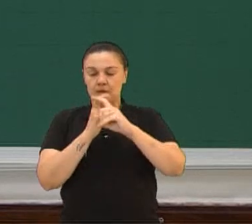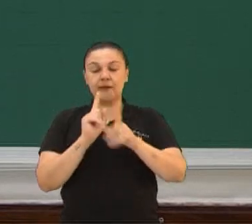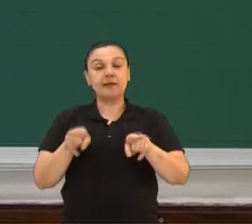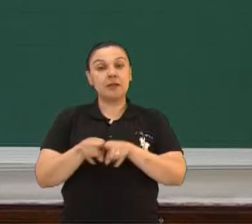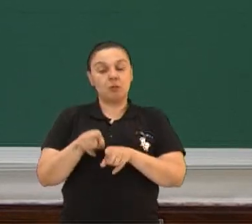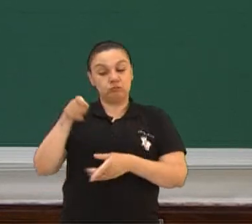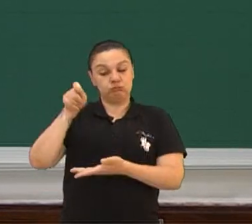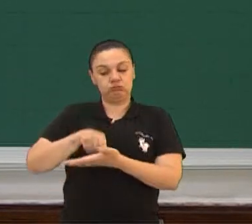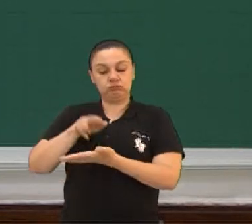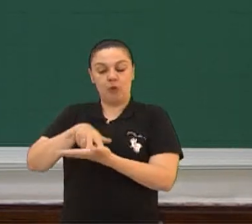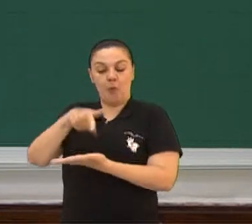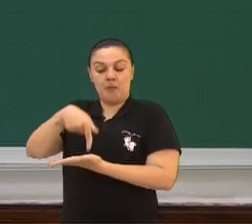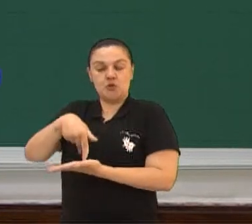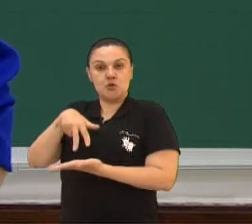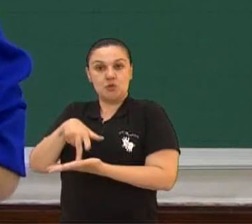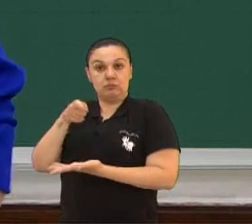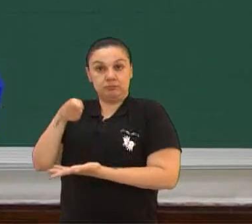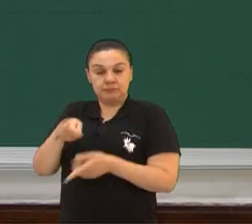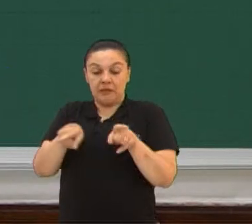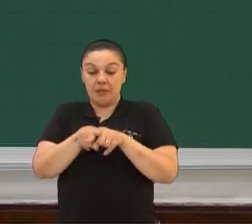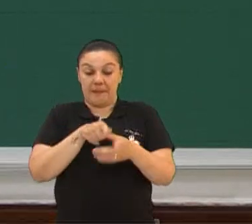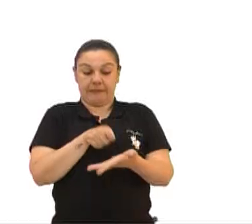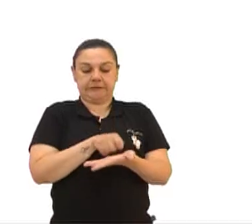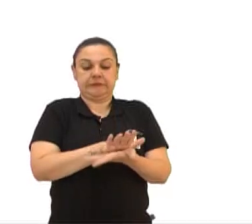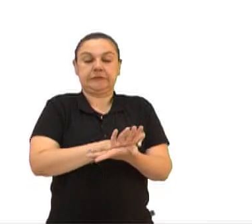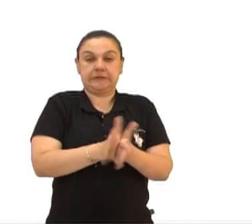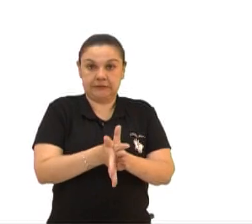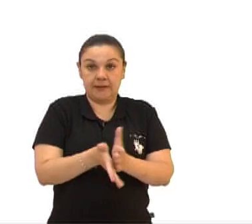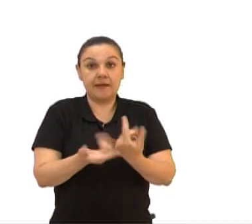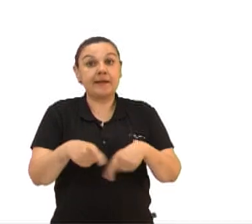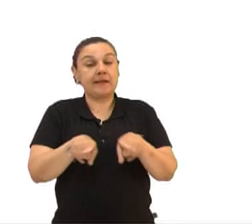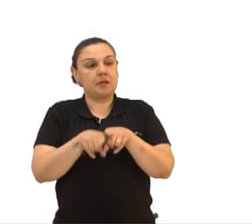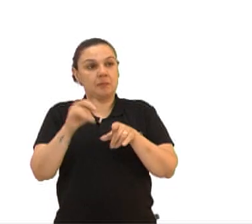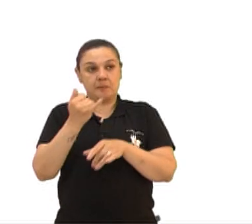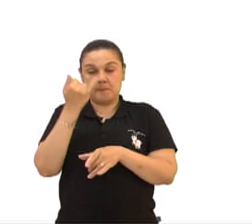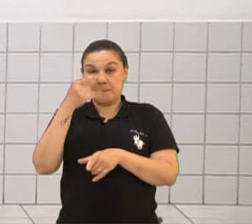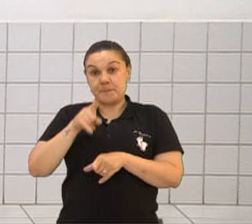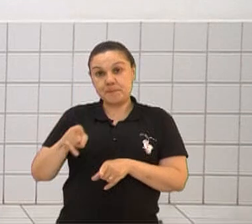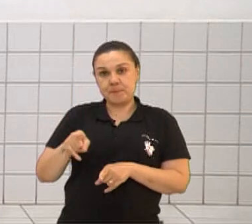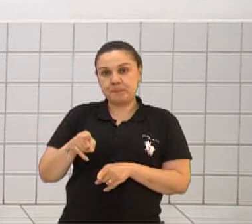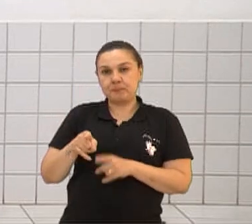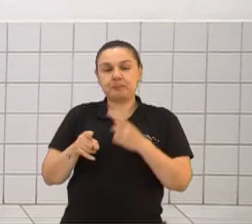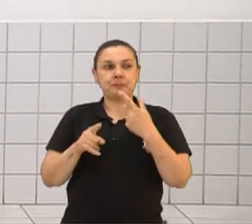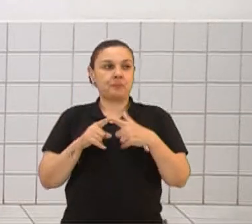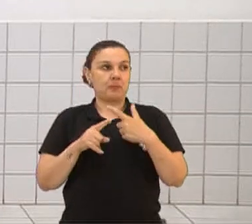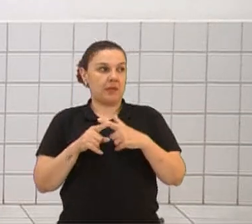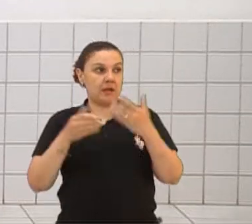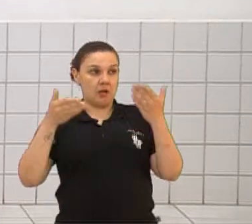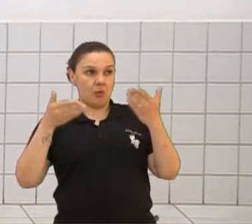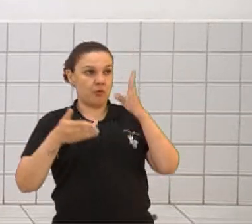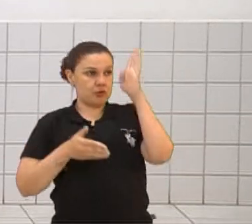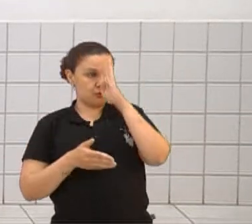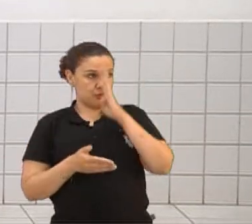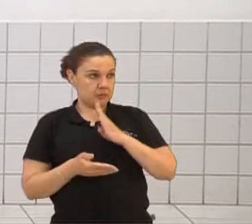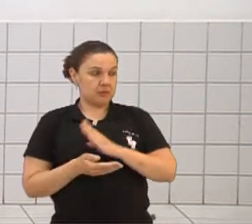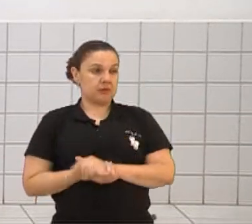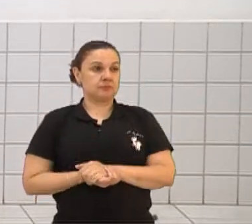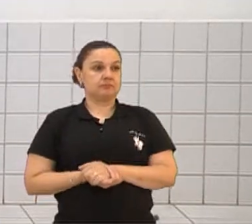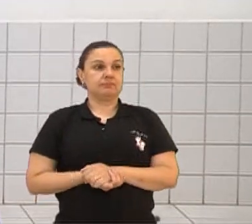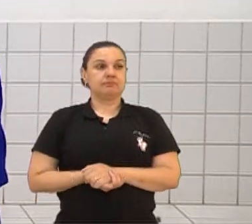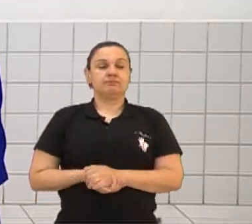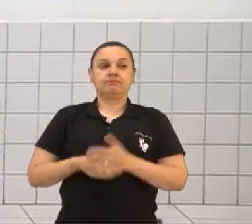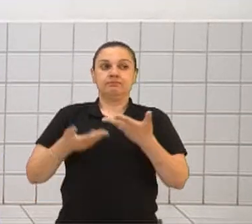autoritarismo é objeto de crítica desses autores. E também muito importante, porque hoje no Brasil,